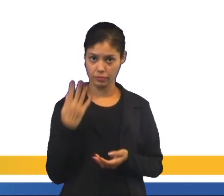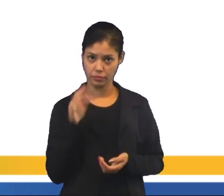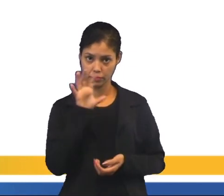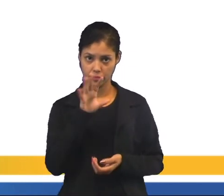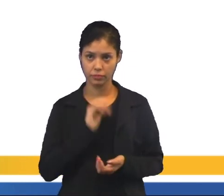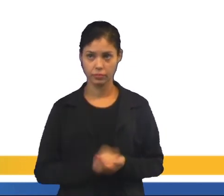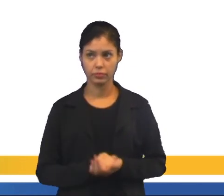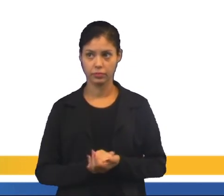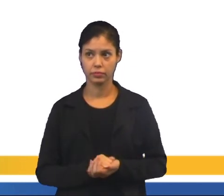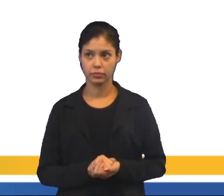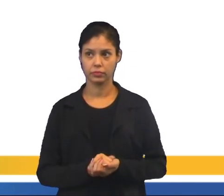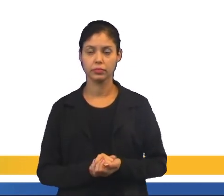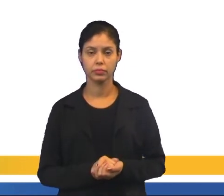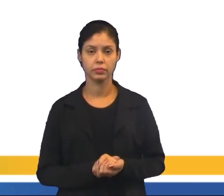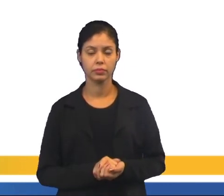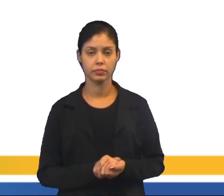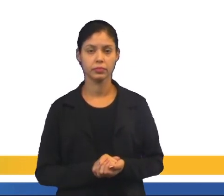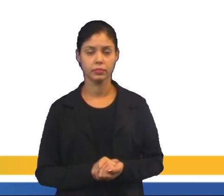aí.